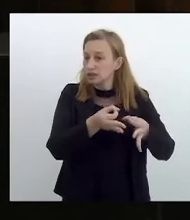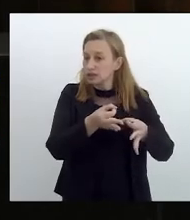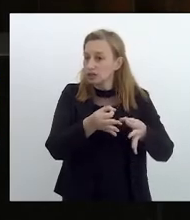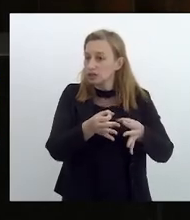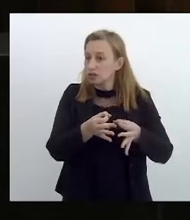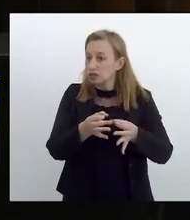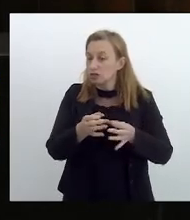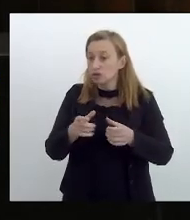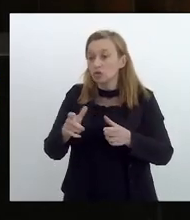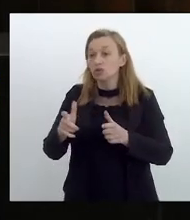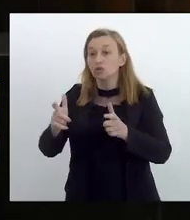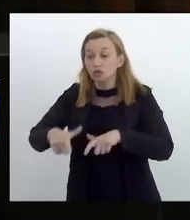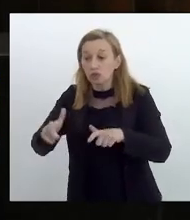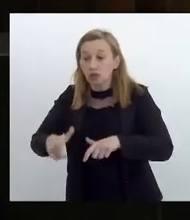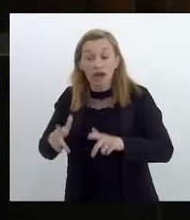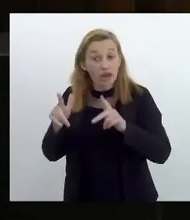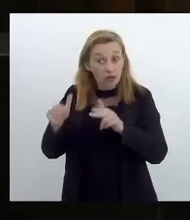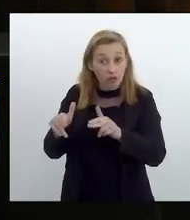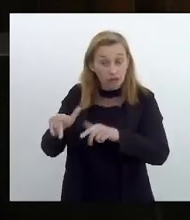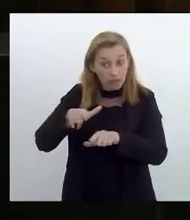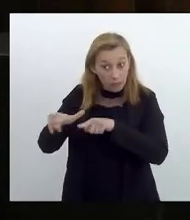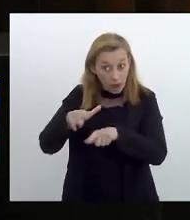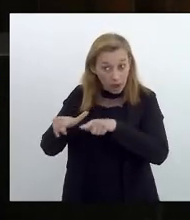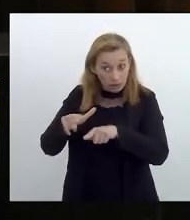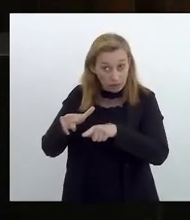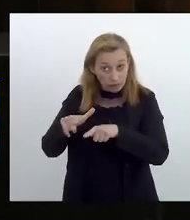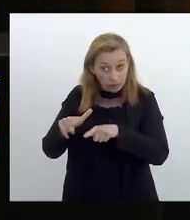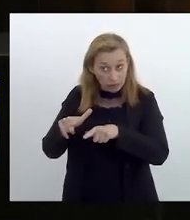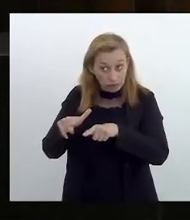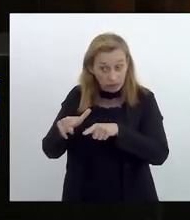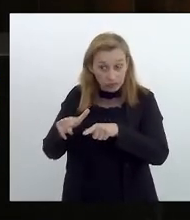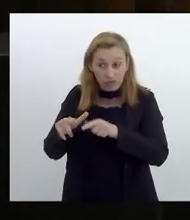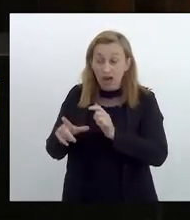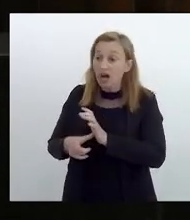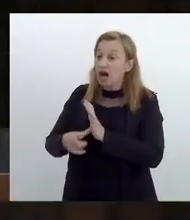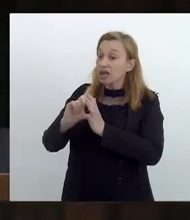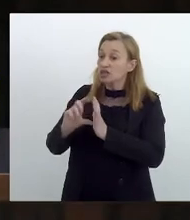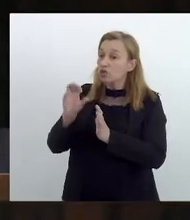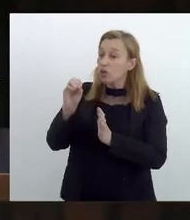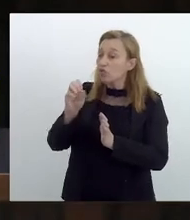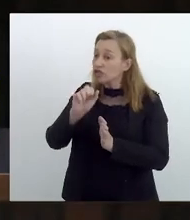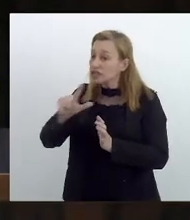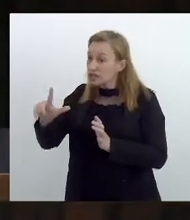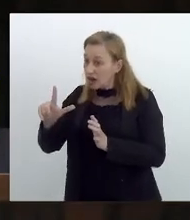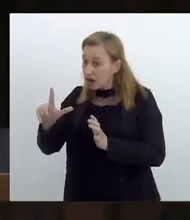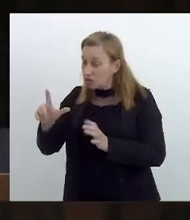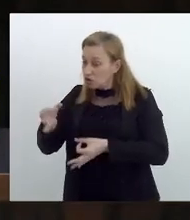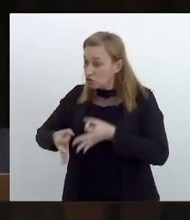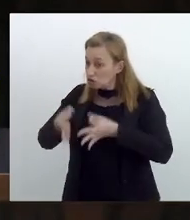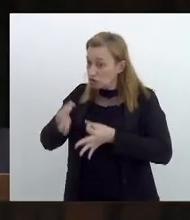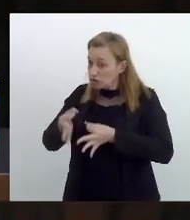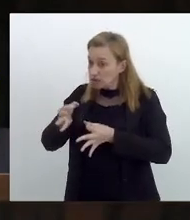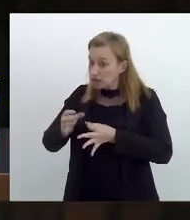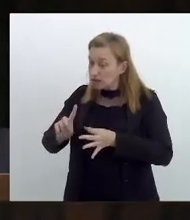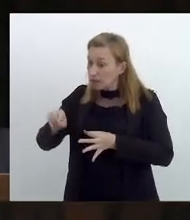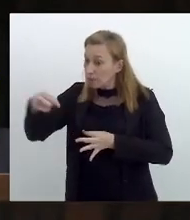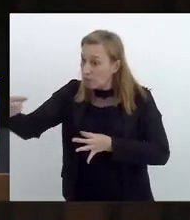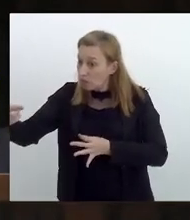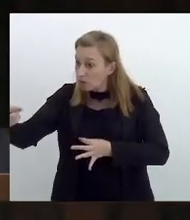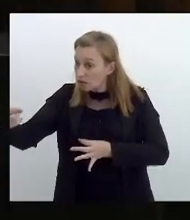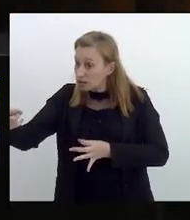da Justiça só assumir como júris ia levar os vinte por cento